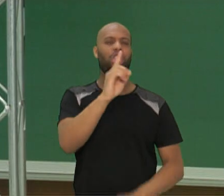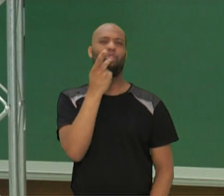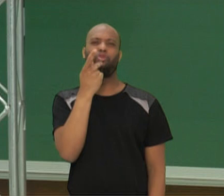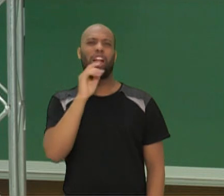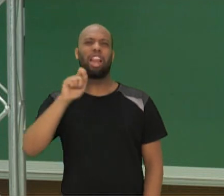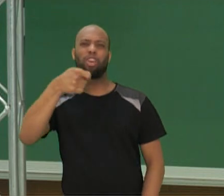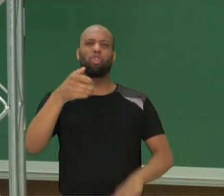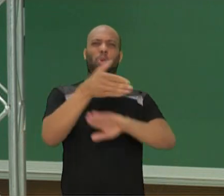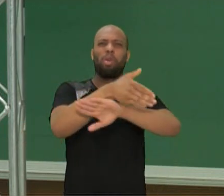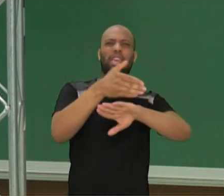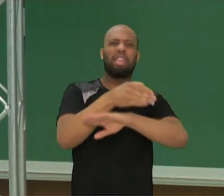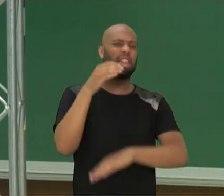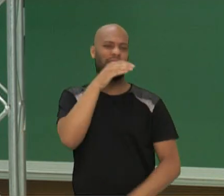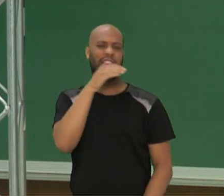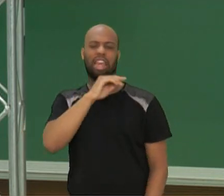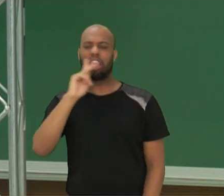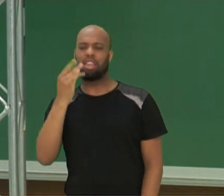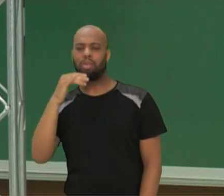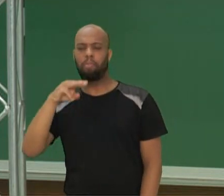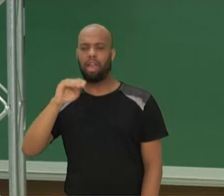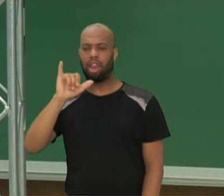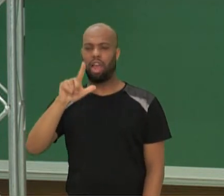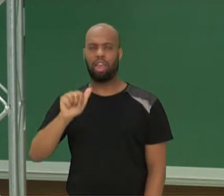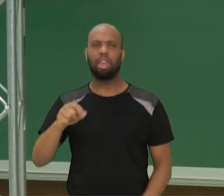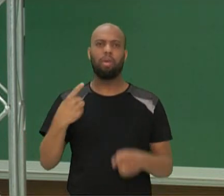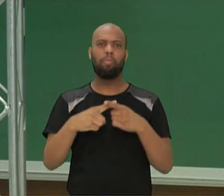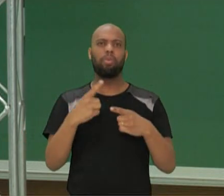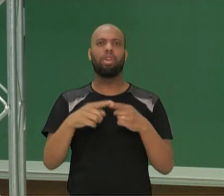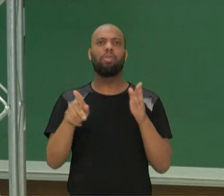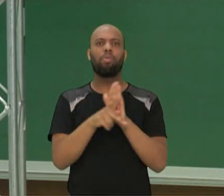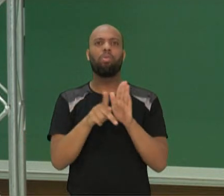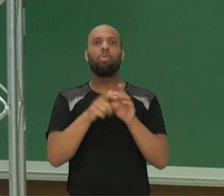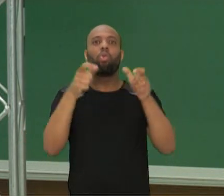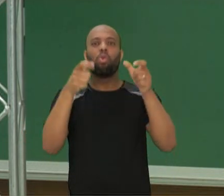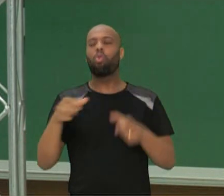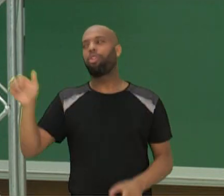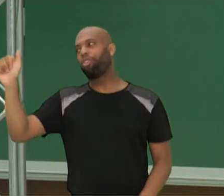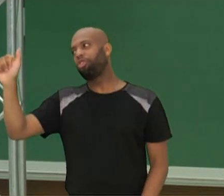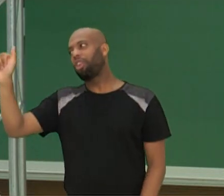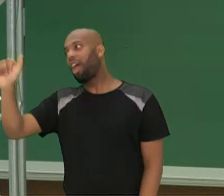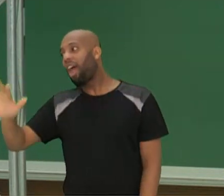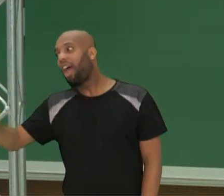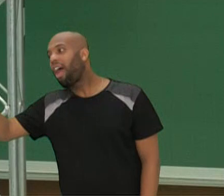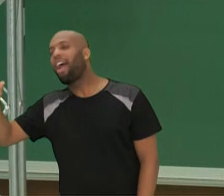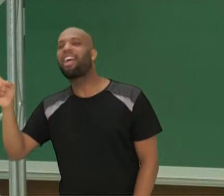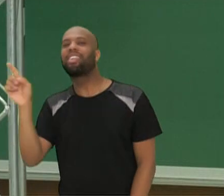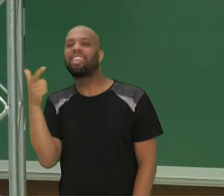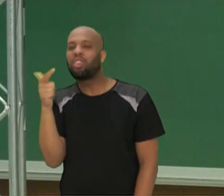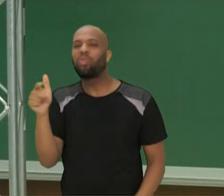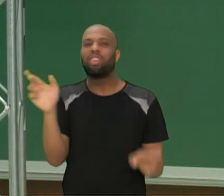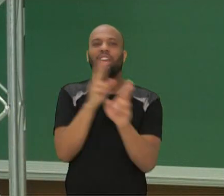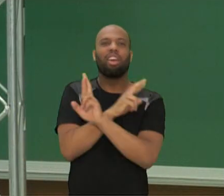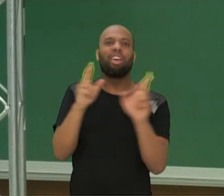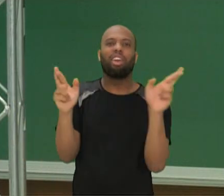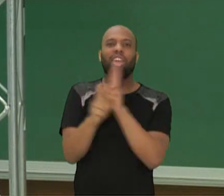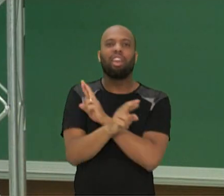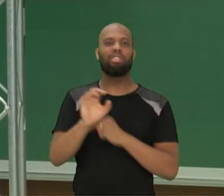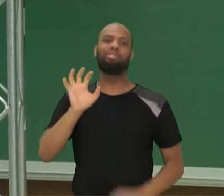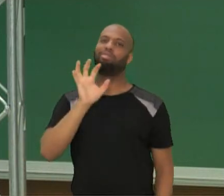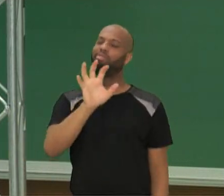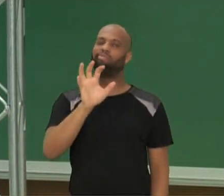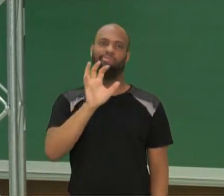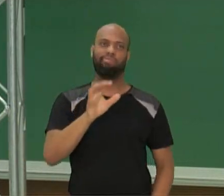falamos da Cordilheira do Himalaia. Cordilheira do Himalaia lá no continente asiático não vai ter nenhuma relação direta com o El